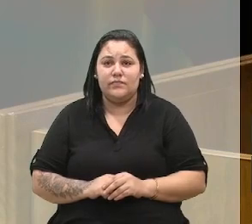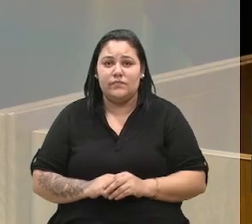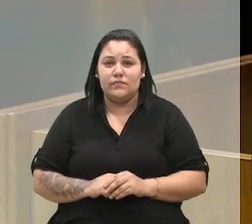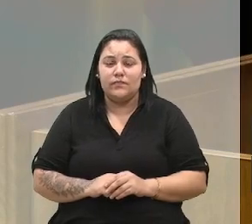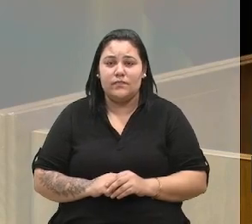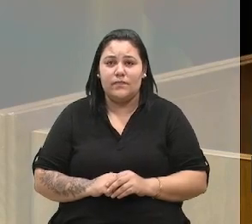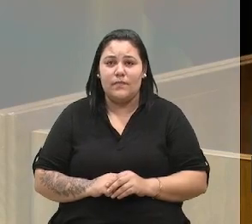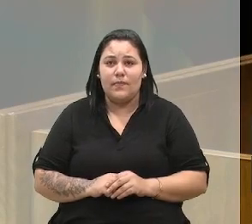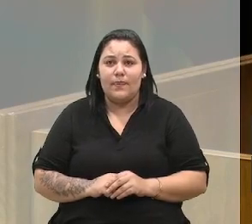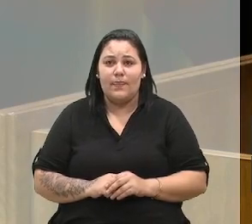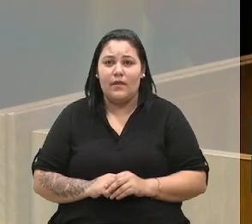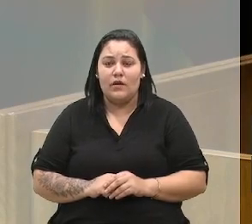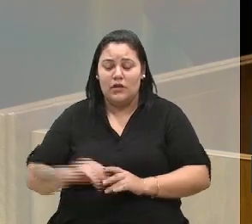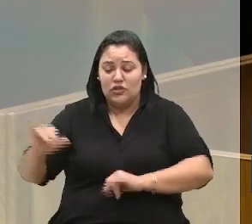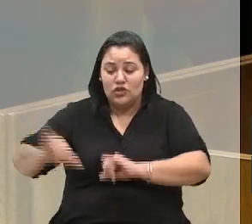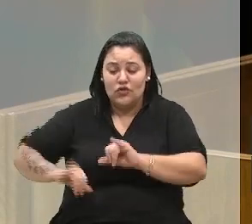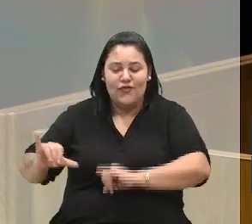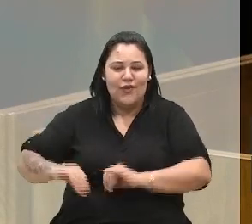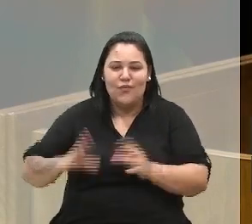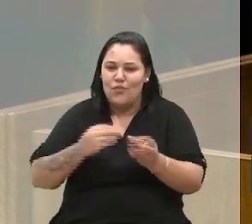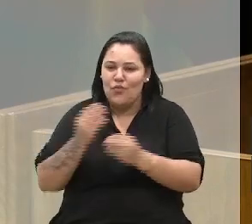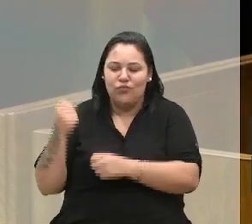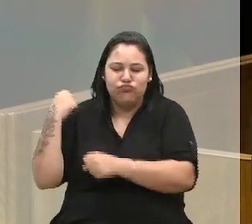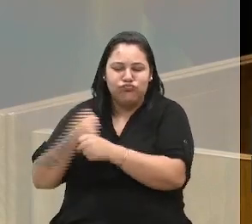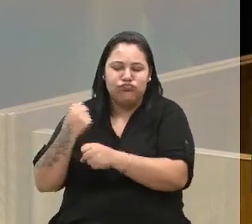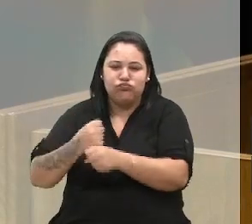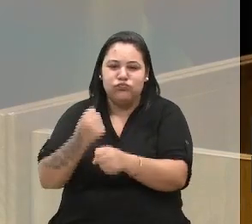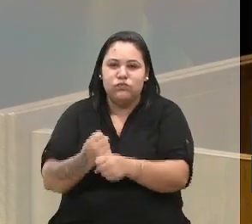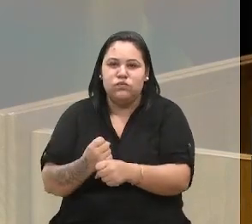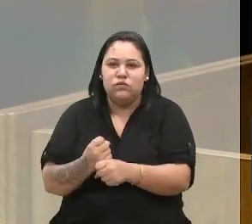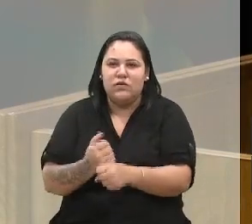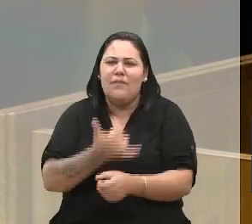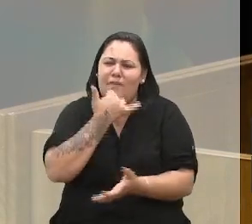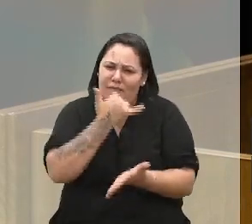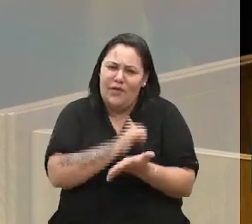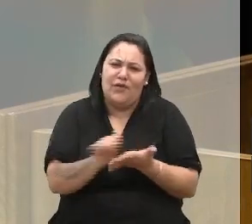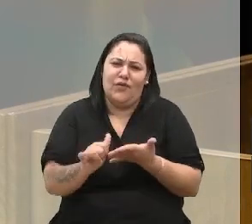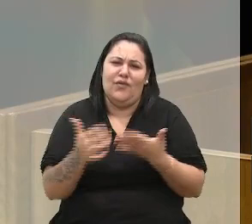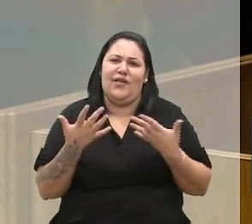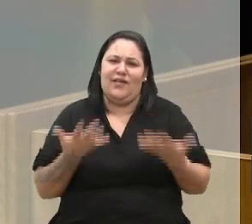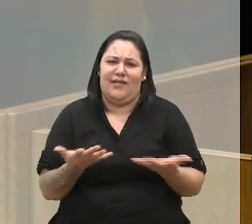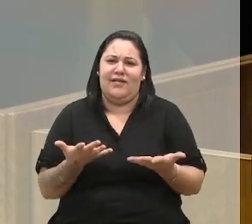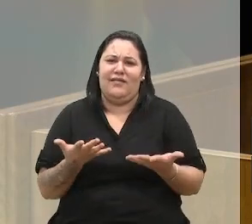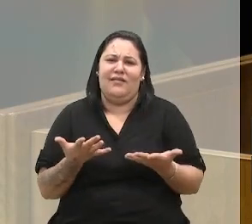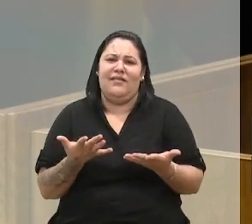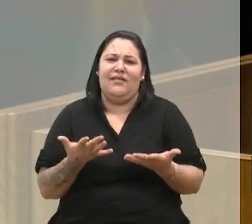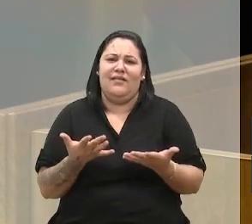Que sofreram tantos anos com alagamentos. Então me perdoem, né?